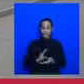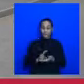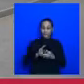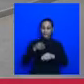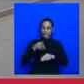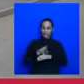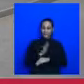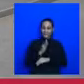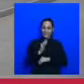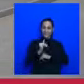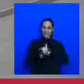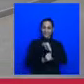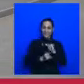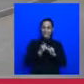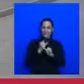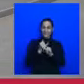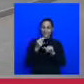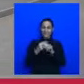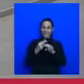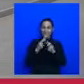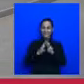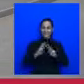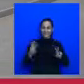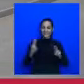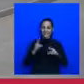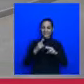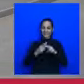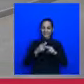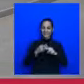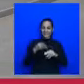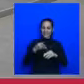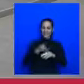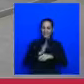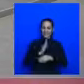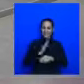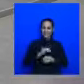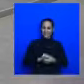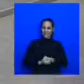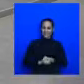acumulado. É só acessar loterias.caixa.gov.br.